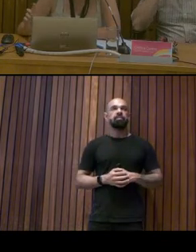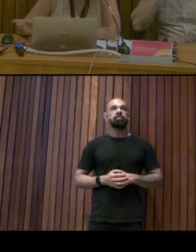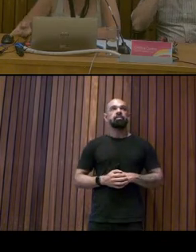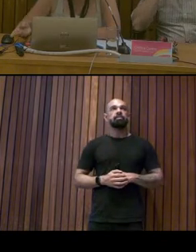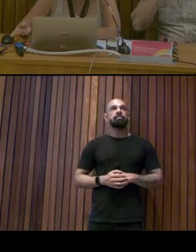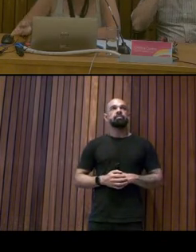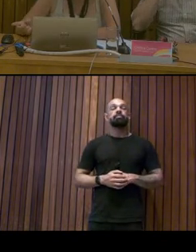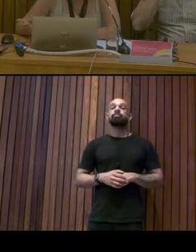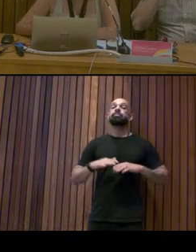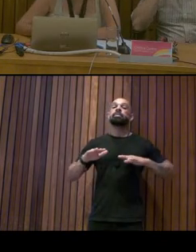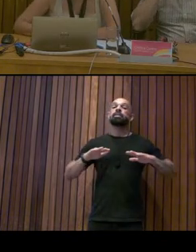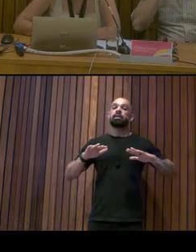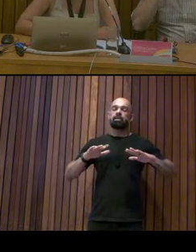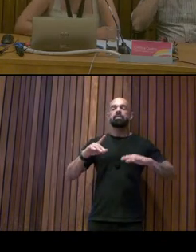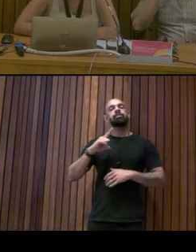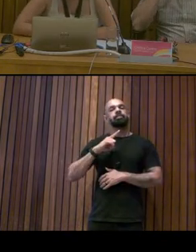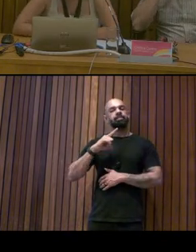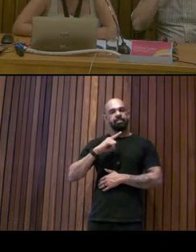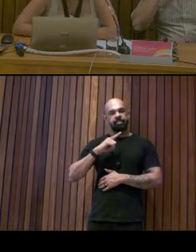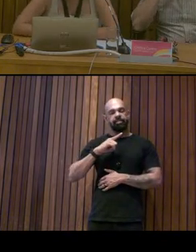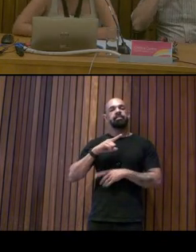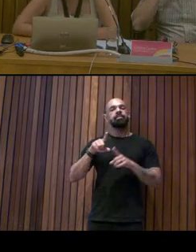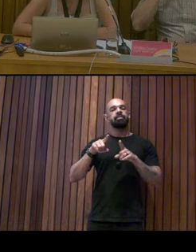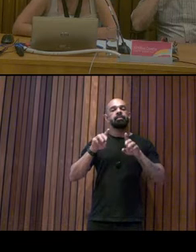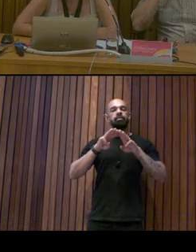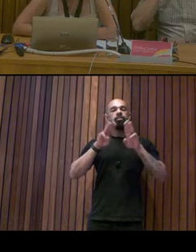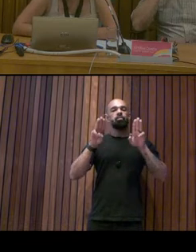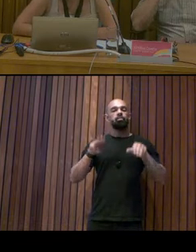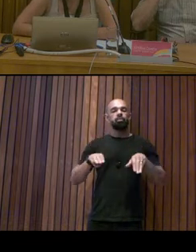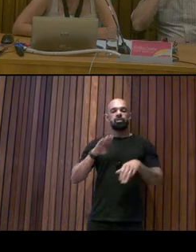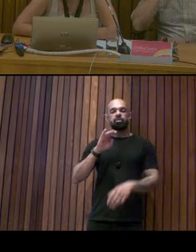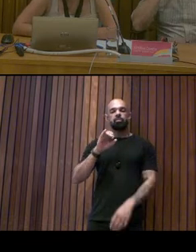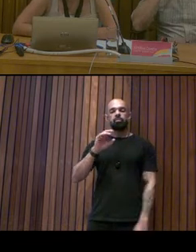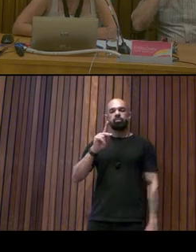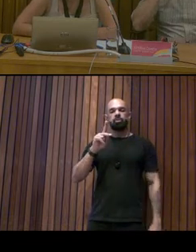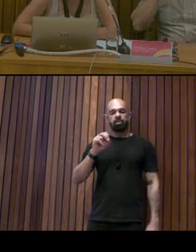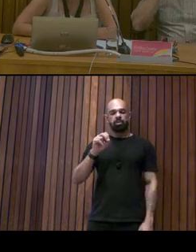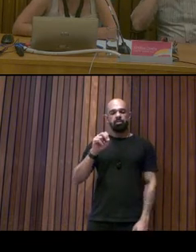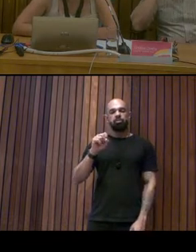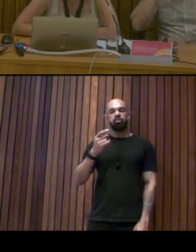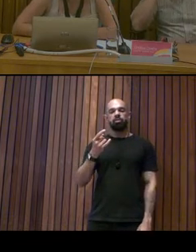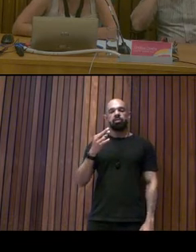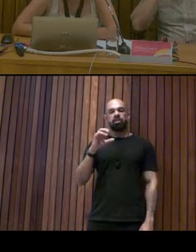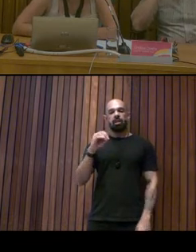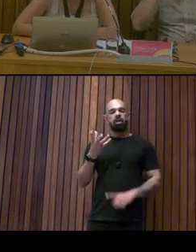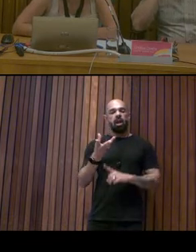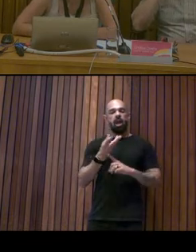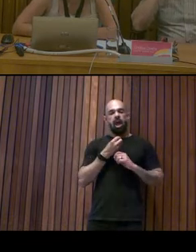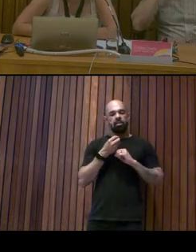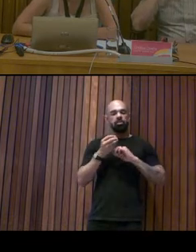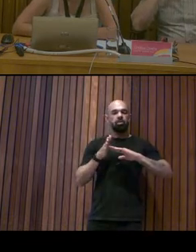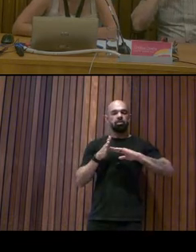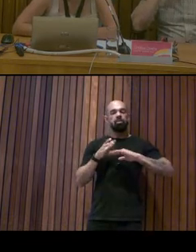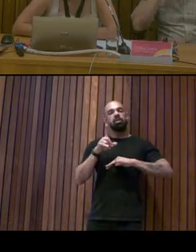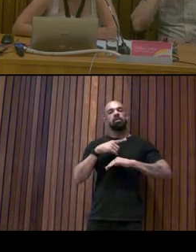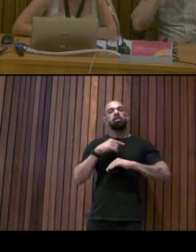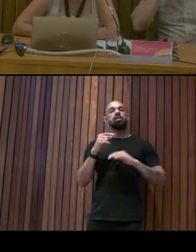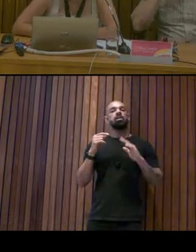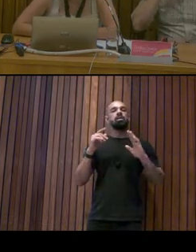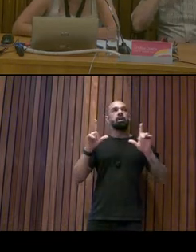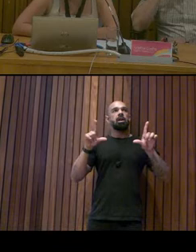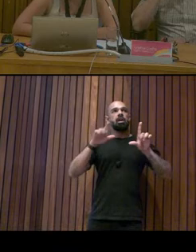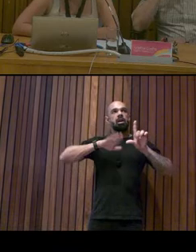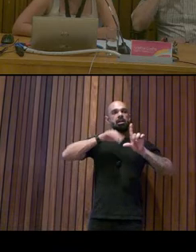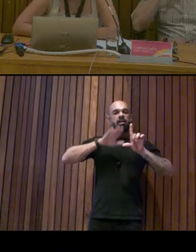Em Jacarepaguá, a gente tem, né, no Museu Bispo do Rosário Arte Contemporânea, a obra Celebração, de Flávio